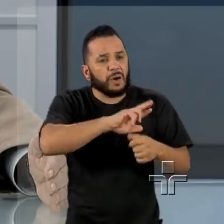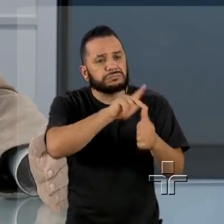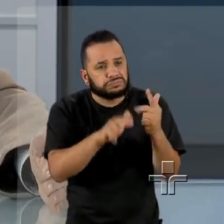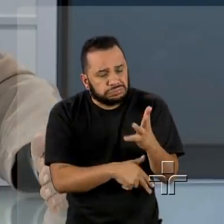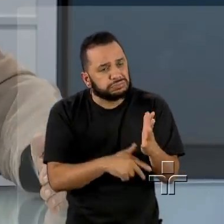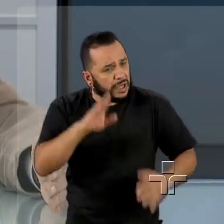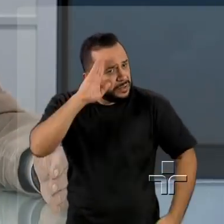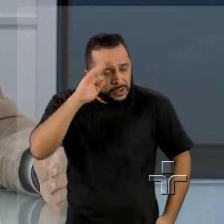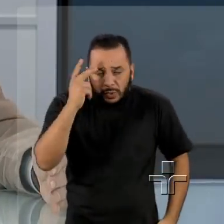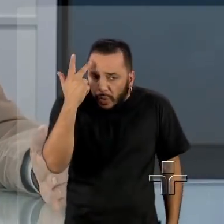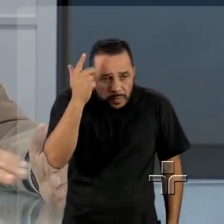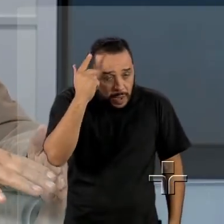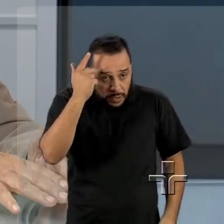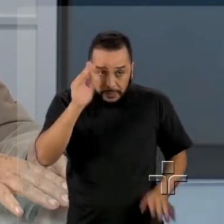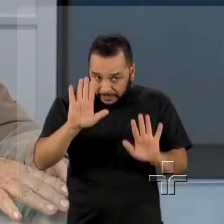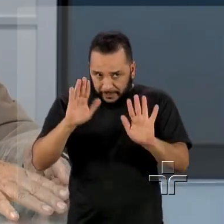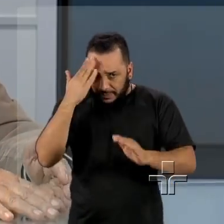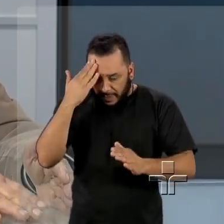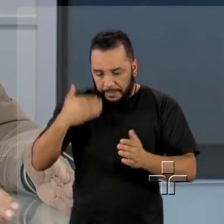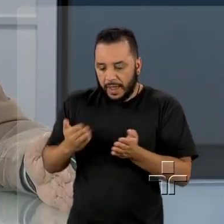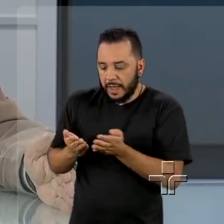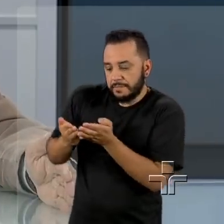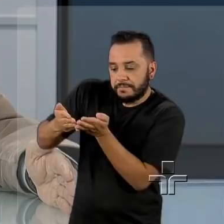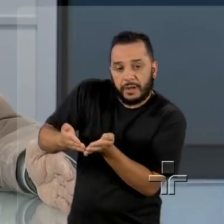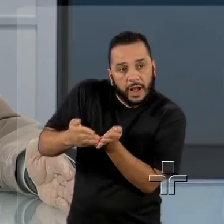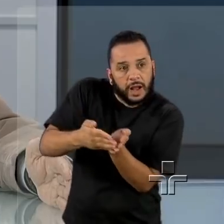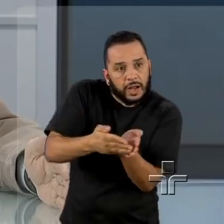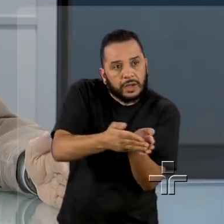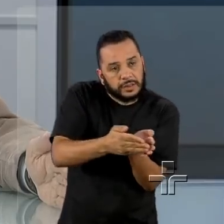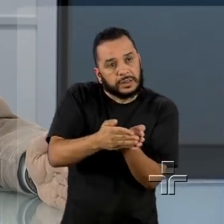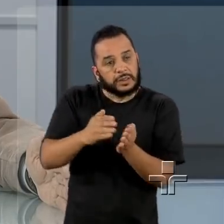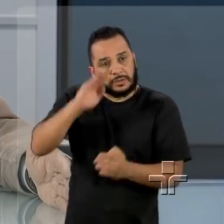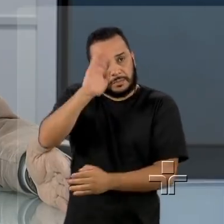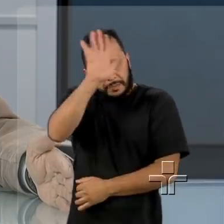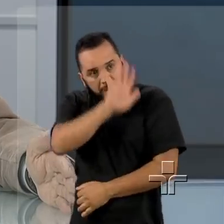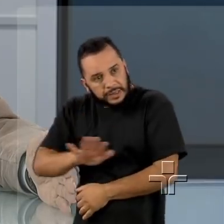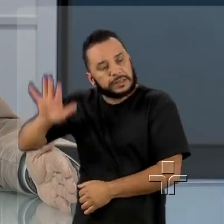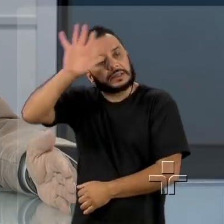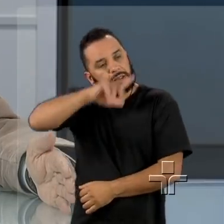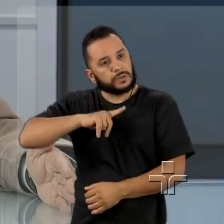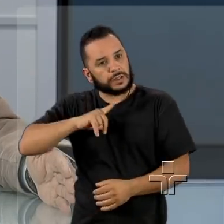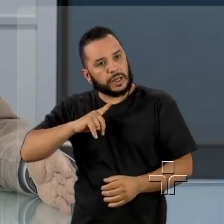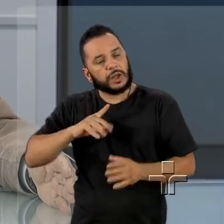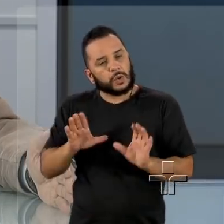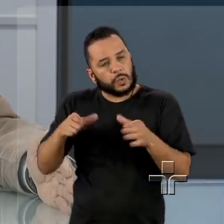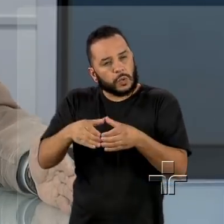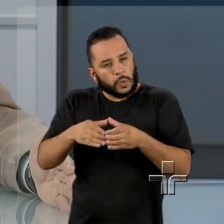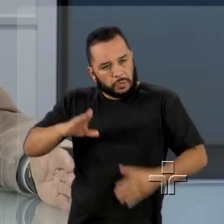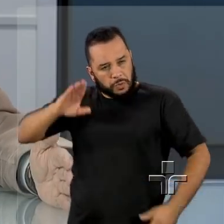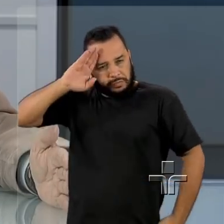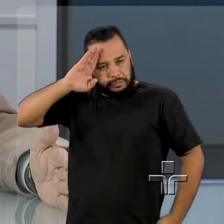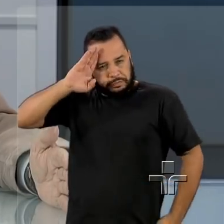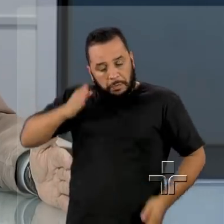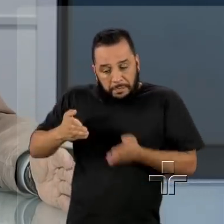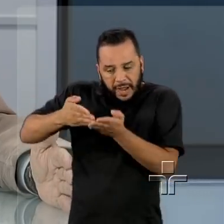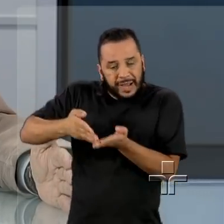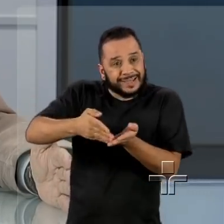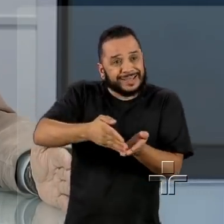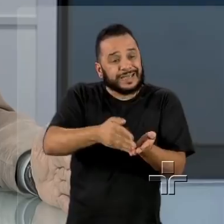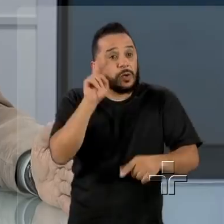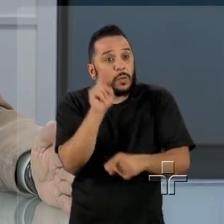os pré-candidatos me pareceu algo precipitado e indevido. Boa noite, Jorge da Cunha Lima.